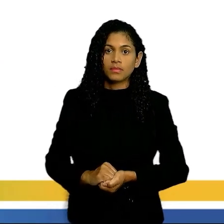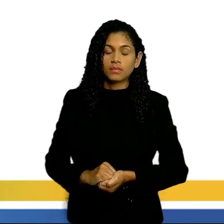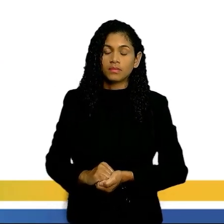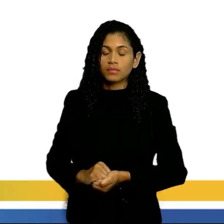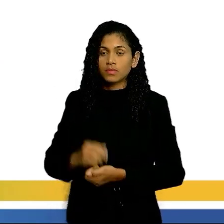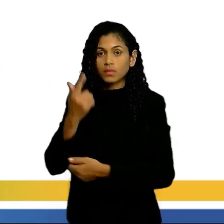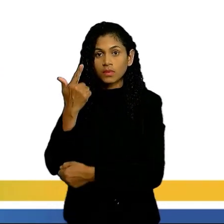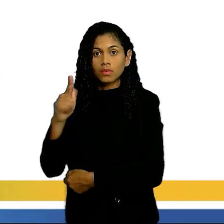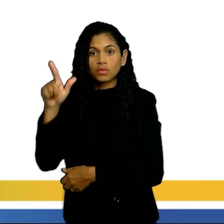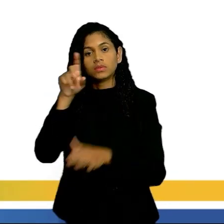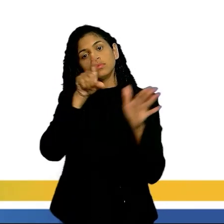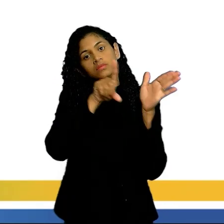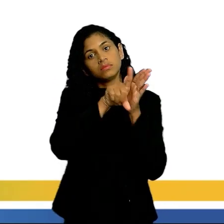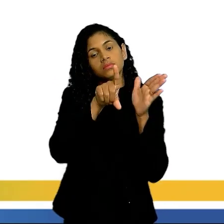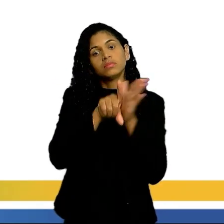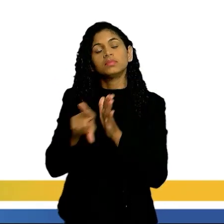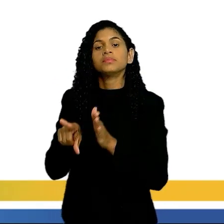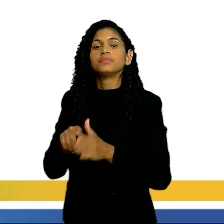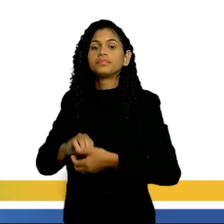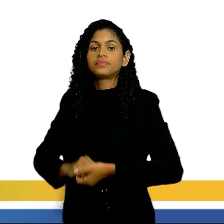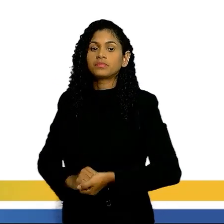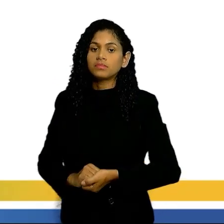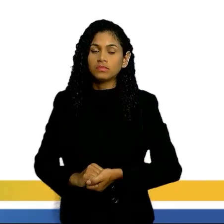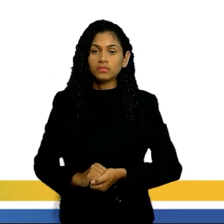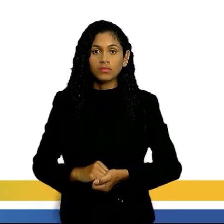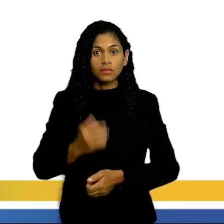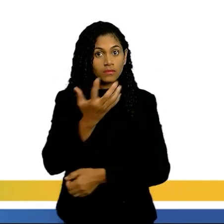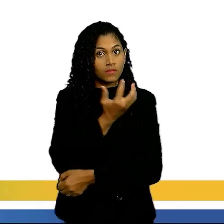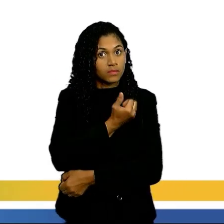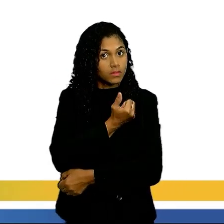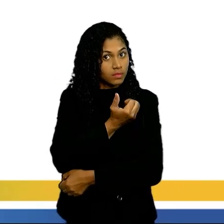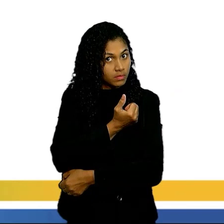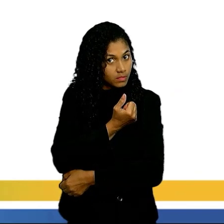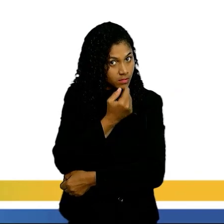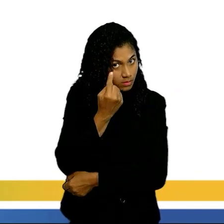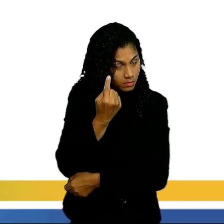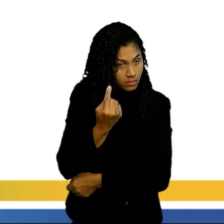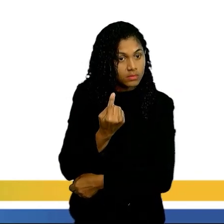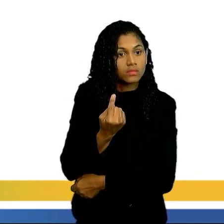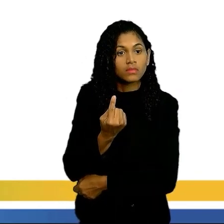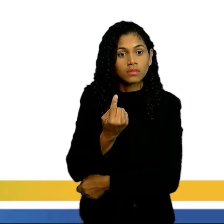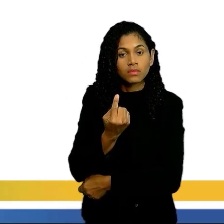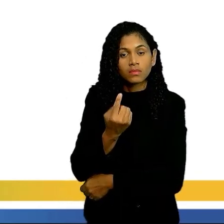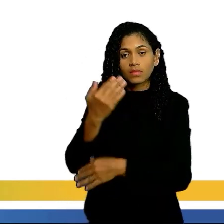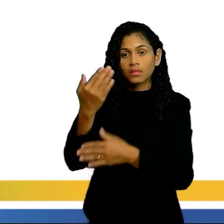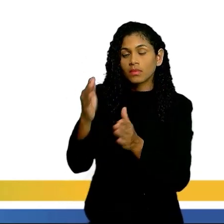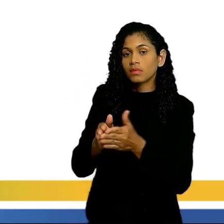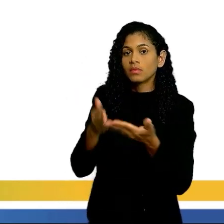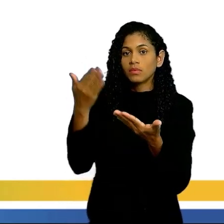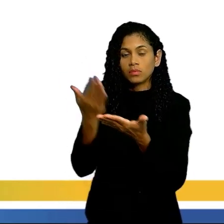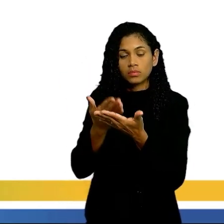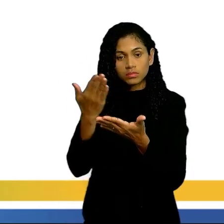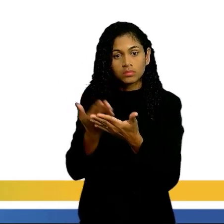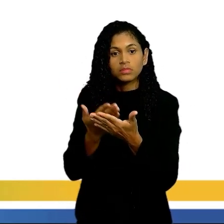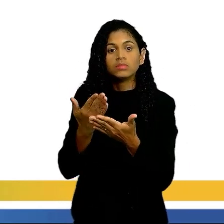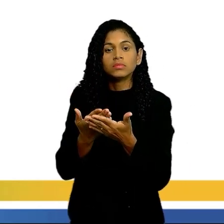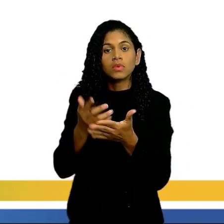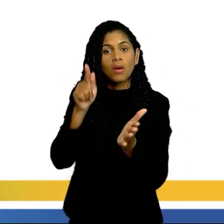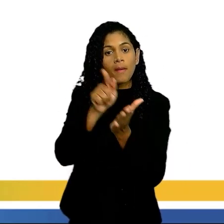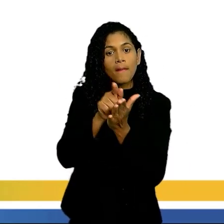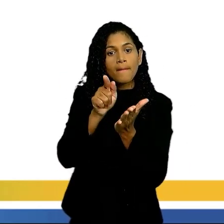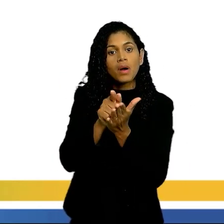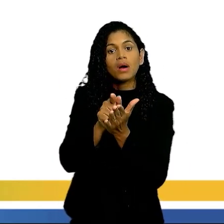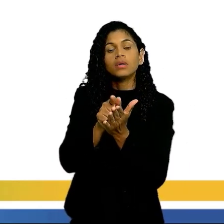Uma outra questão. É a questão de número 1 do livro do segundo ano A Prova Enem,